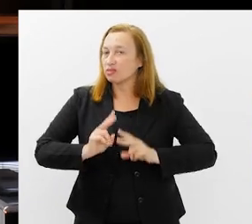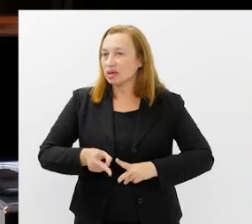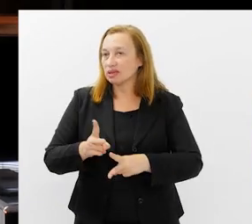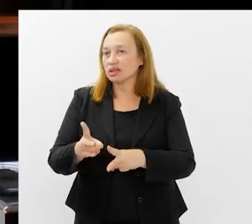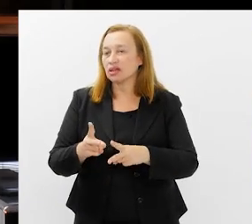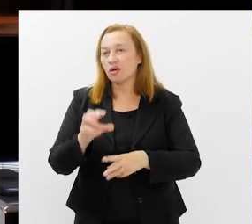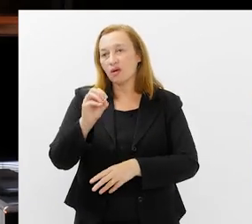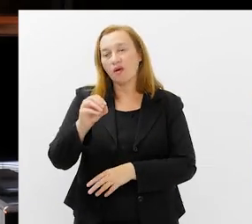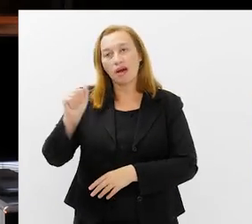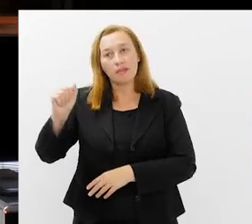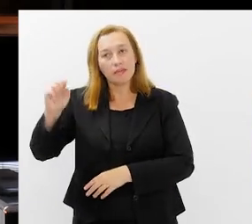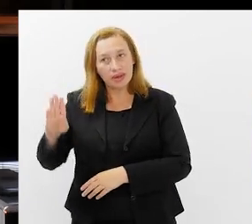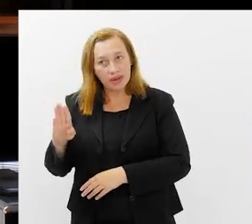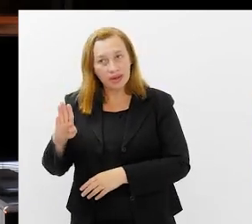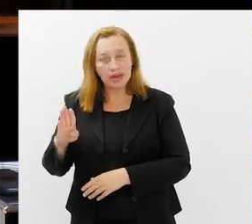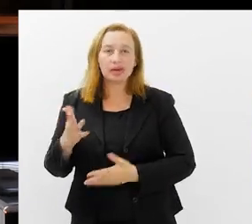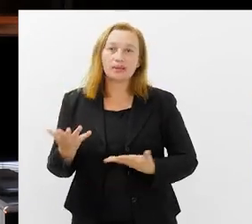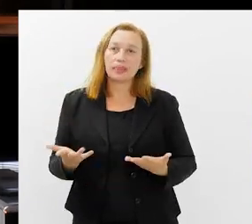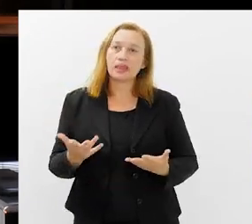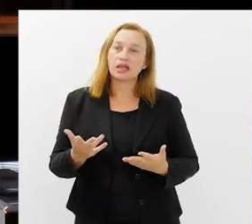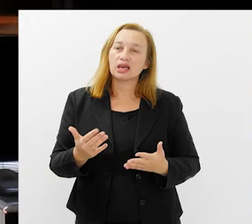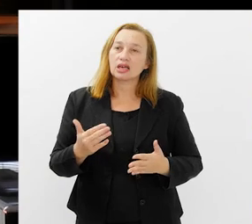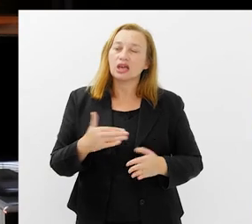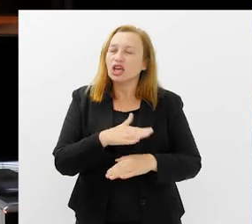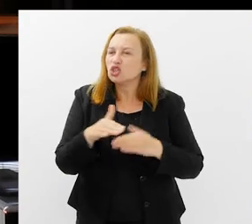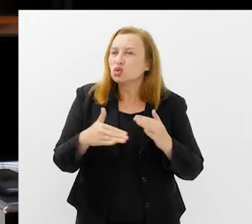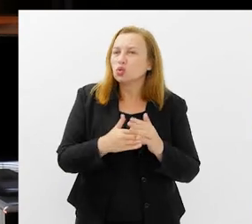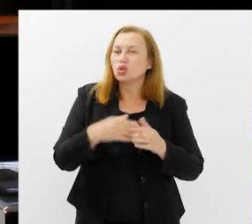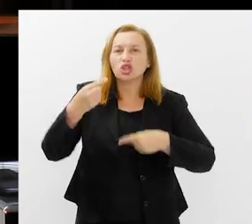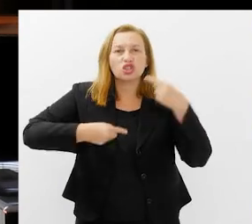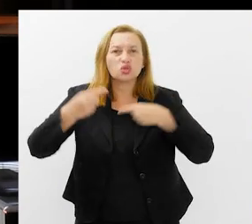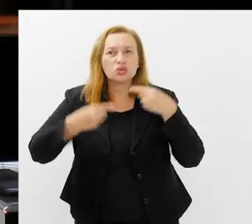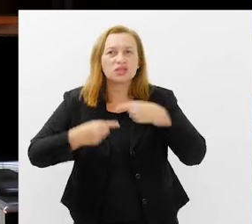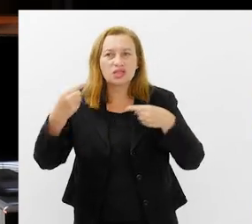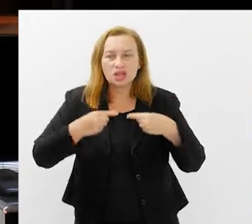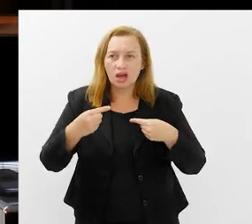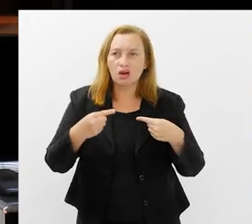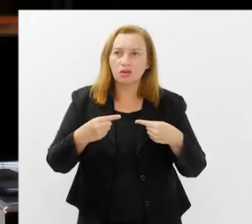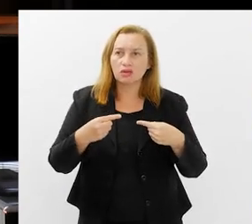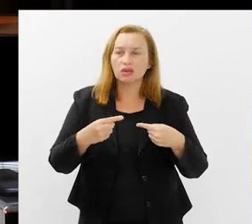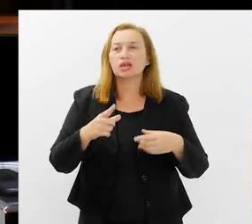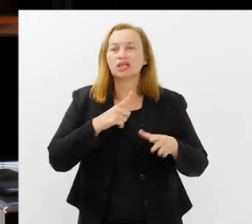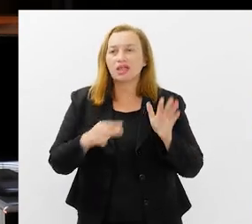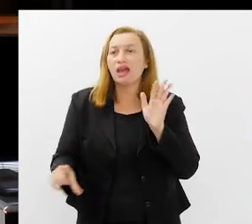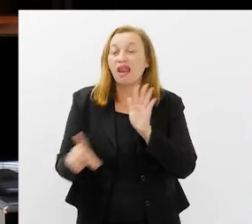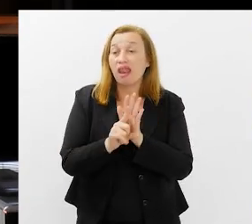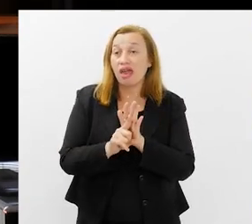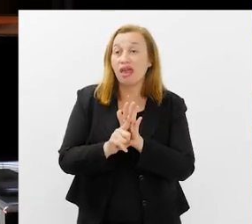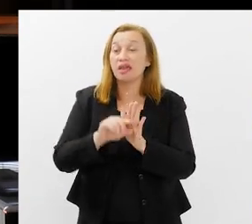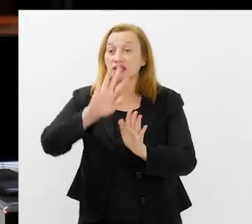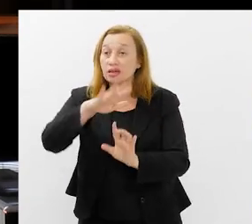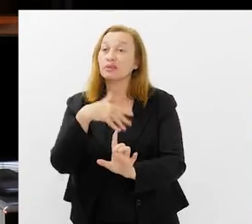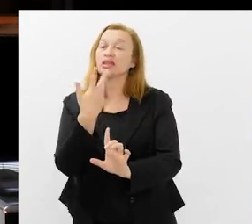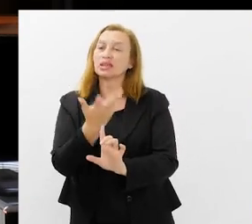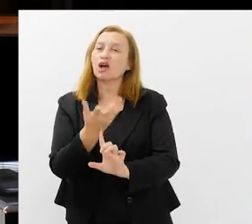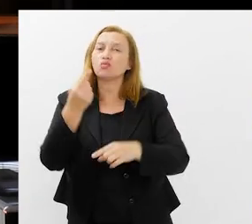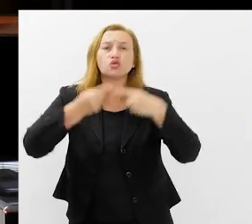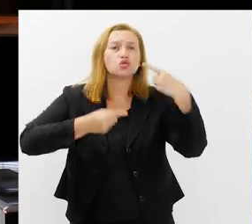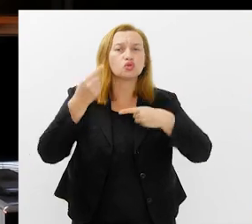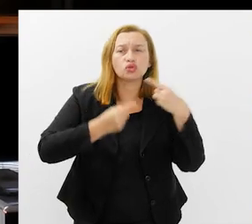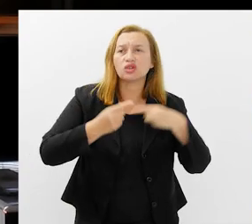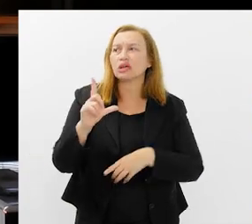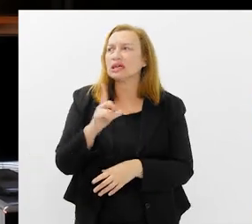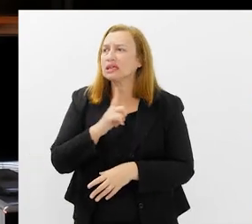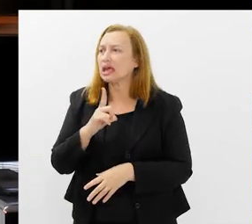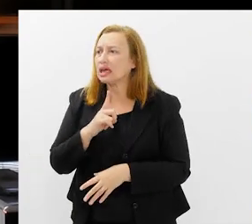comissão permanente da Ordem dos Advogados, presente em todas as discussões que envolvem legislação ambiental, em todos os